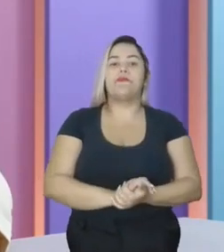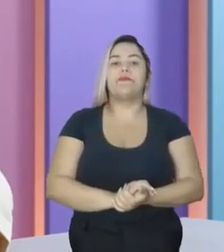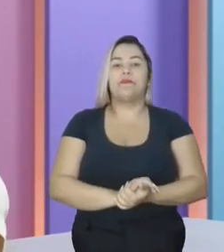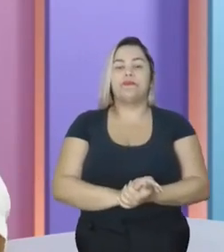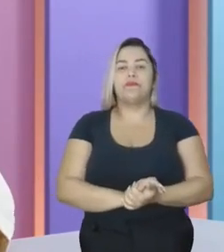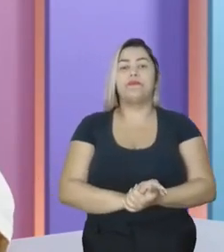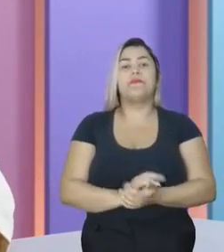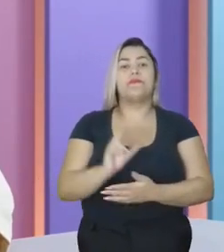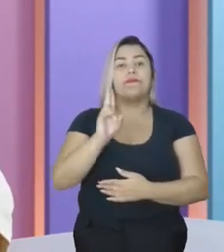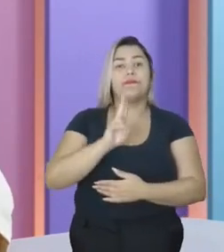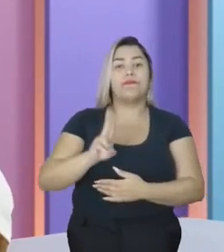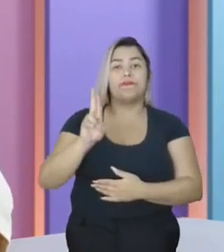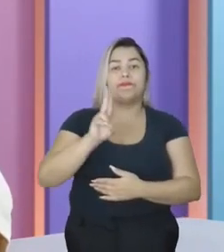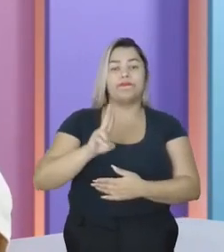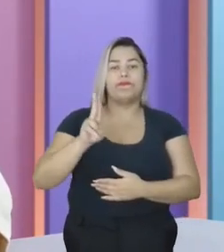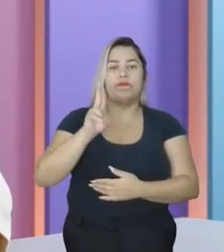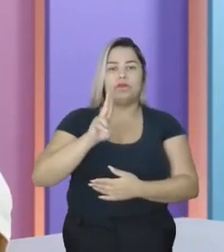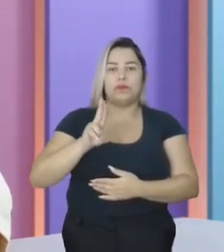que utilizam